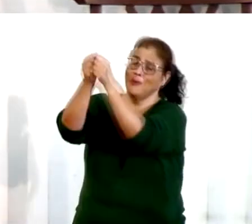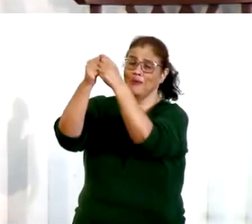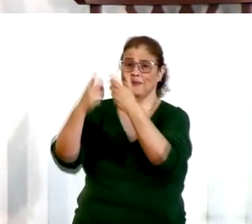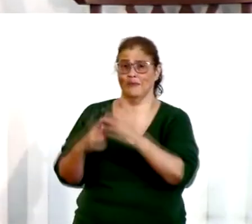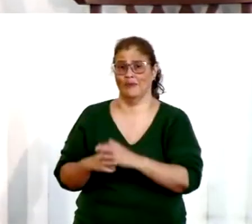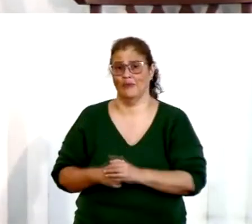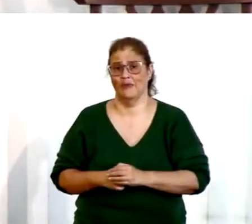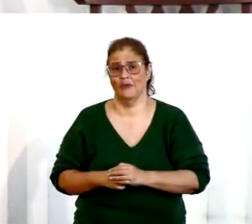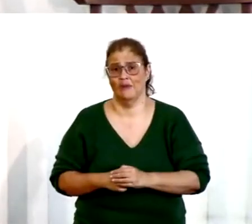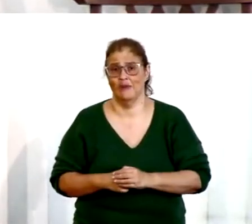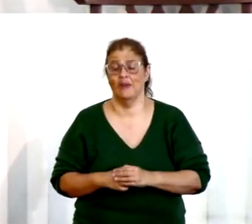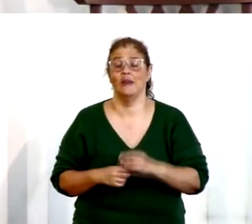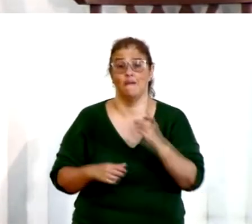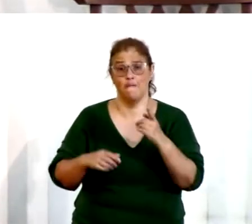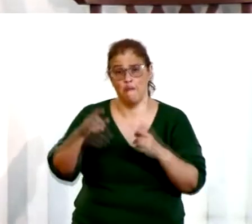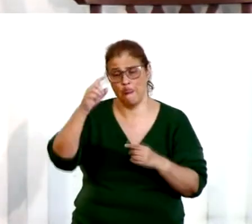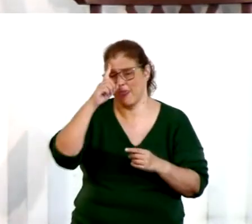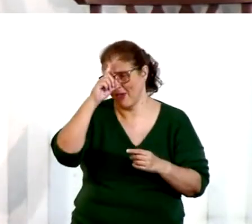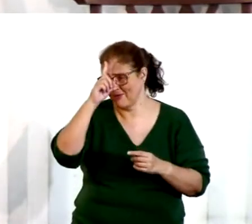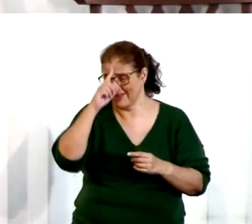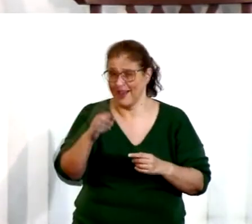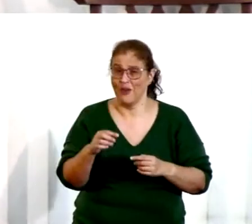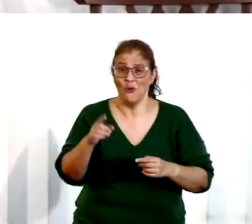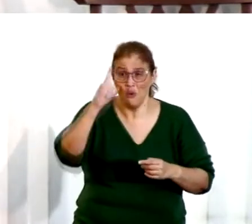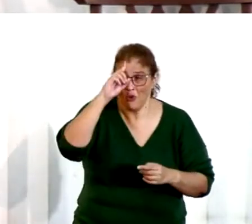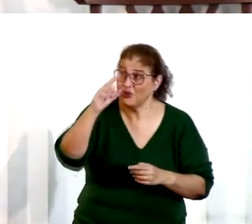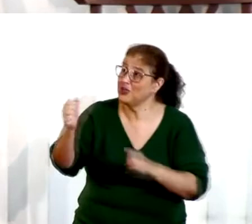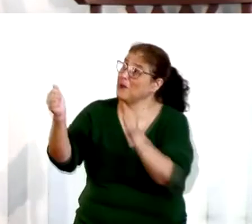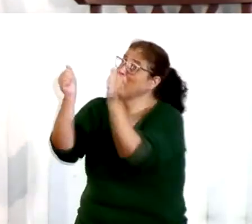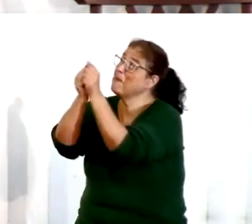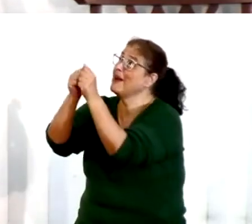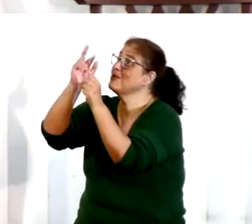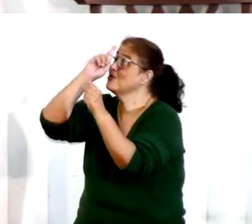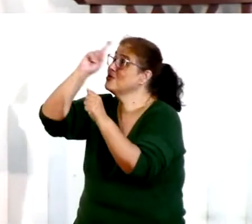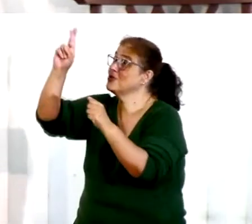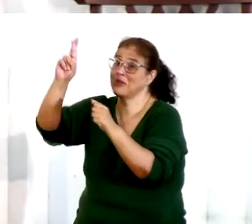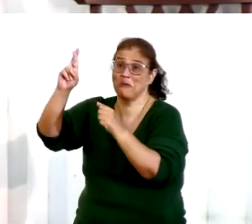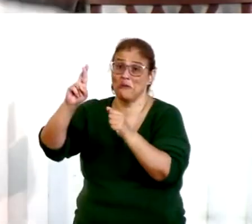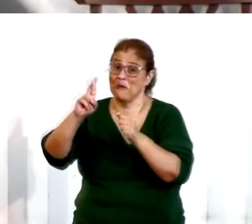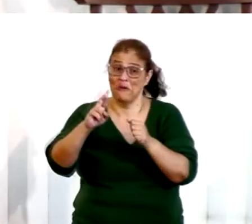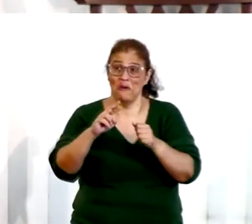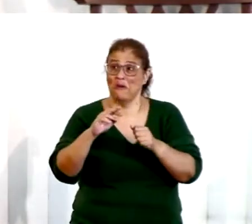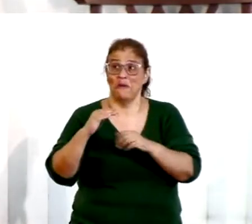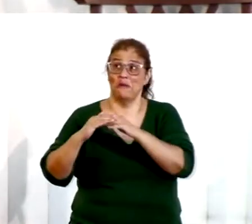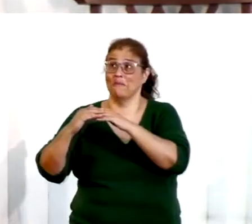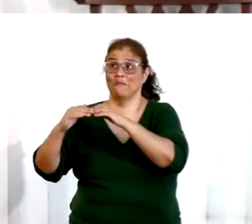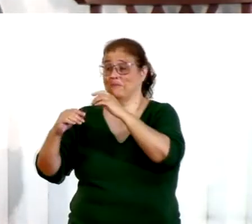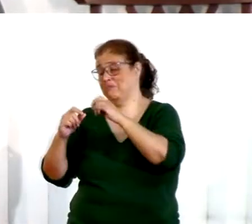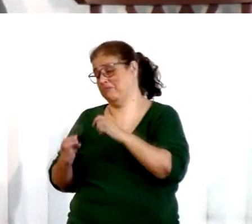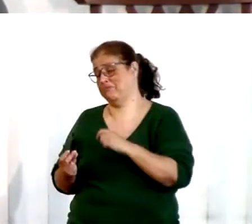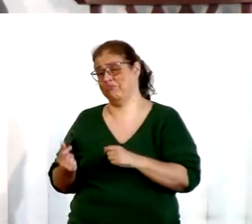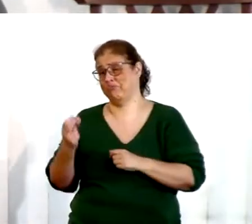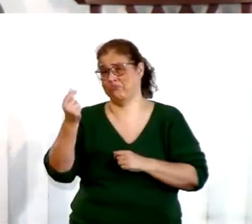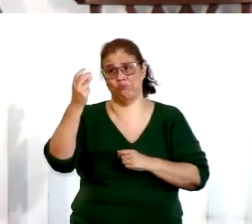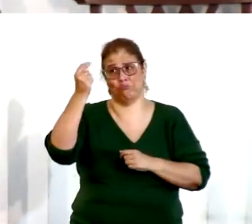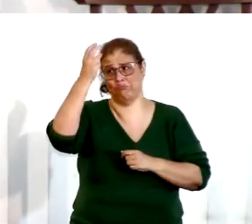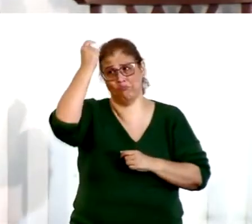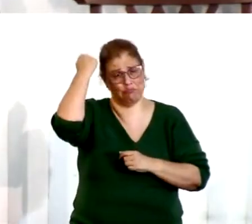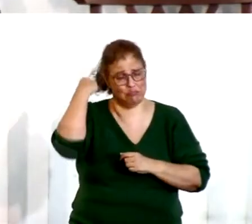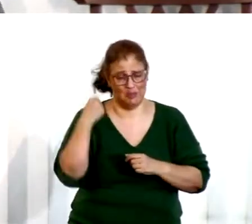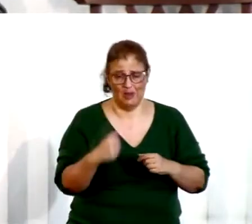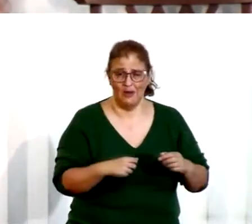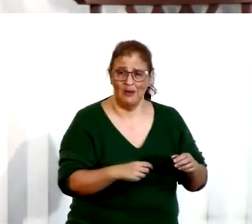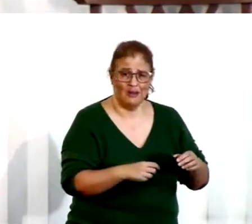altares. Eu sei que um dia na tua presença é melhor do que os melhores dias nas tendas da